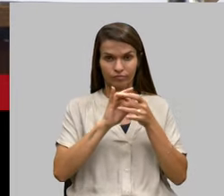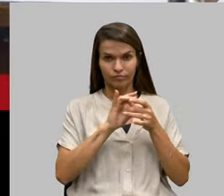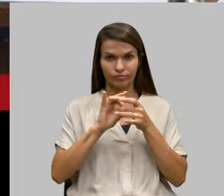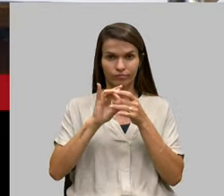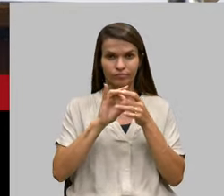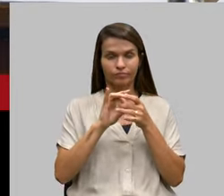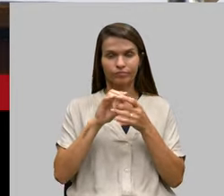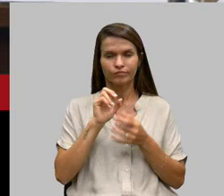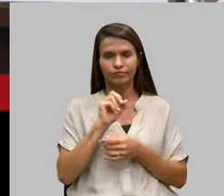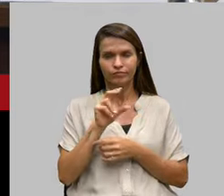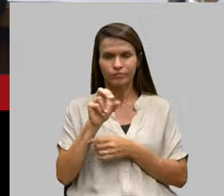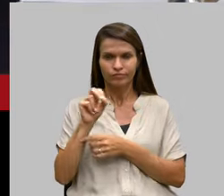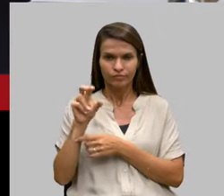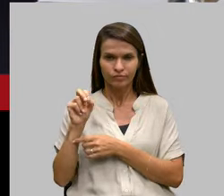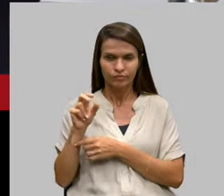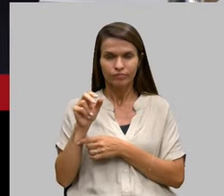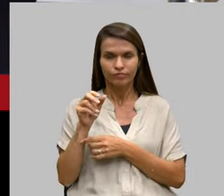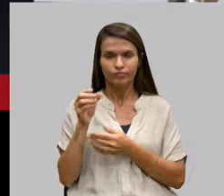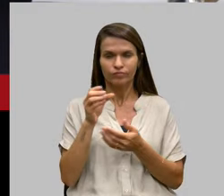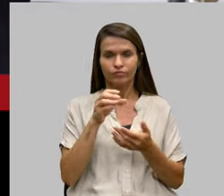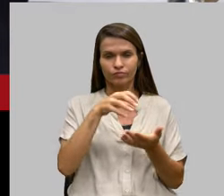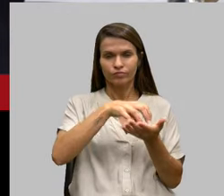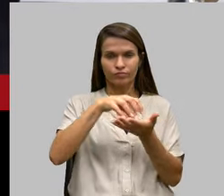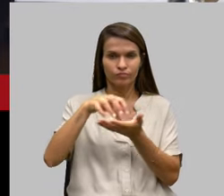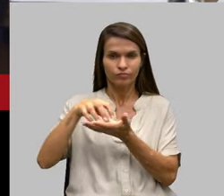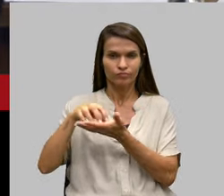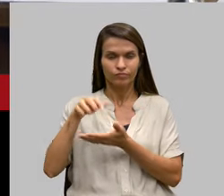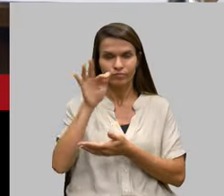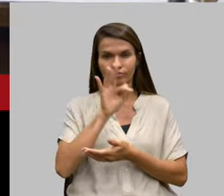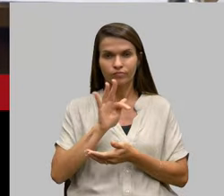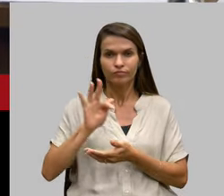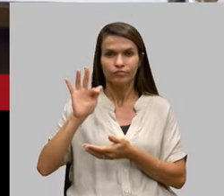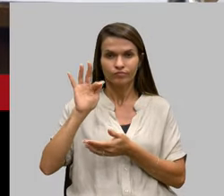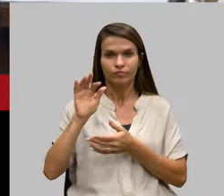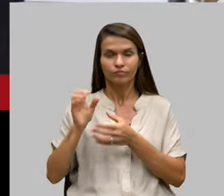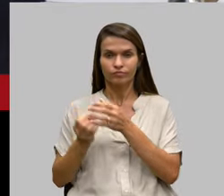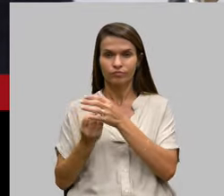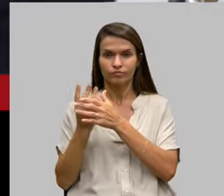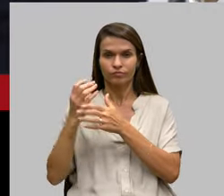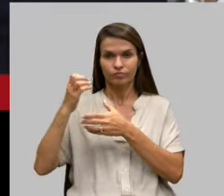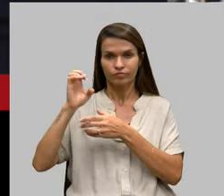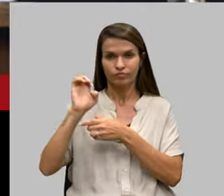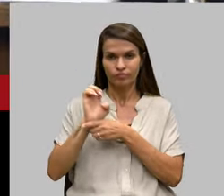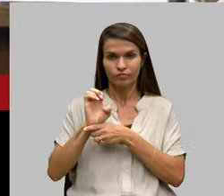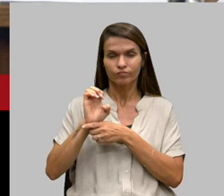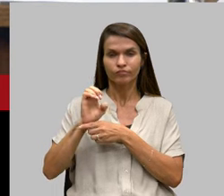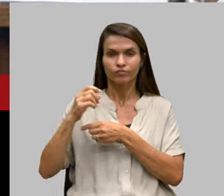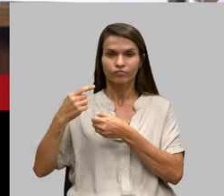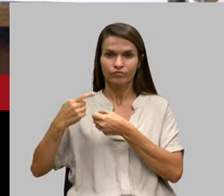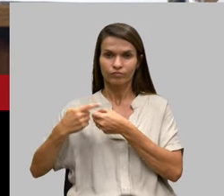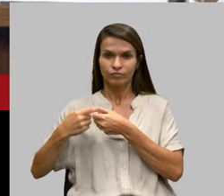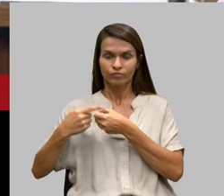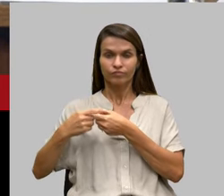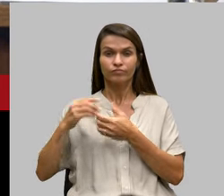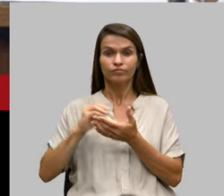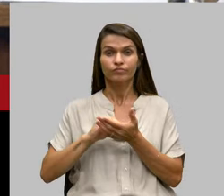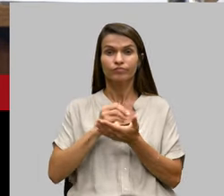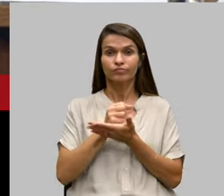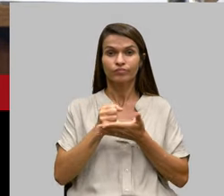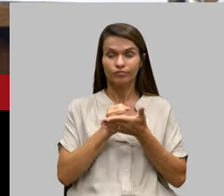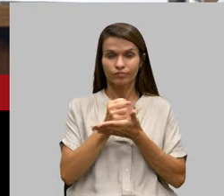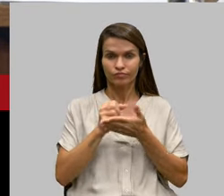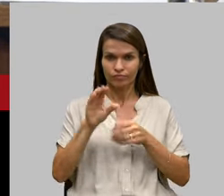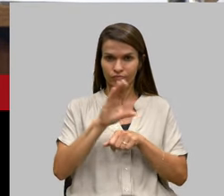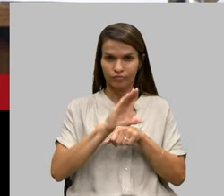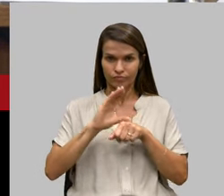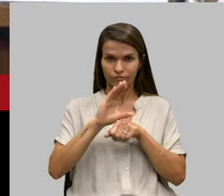visto alguns entes federativos criando em âmbitos de estado e municípios sem base constitucional de instituir isso